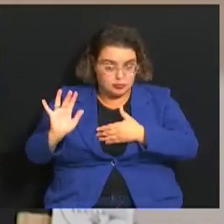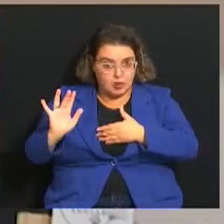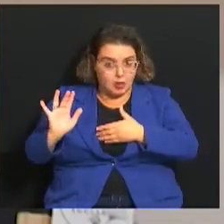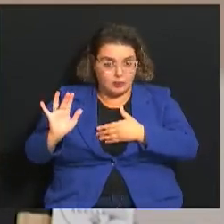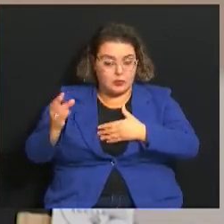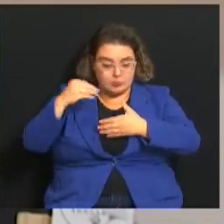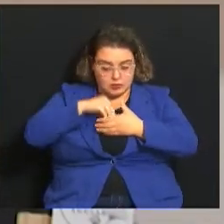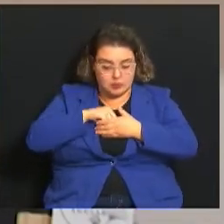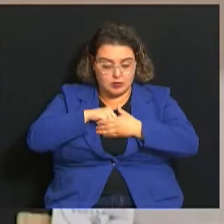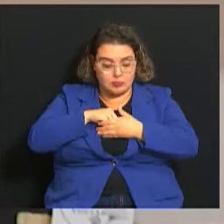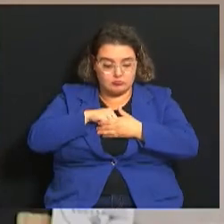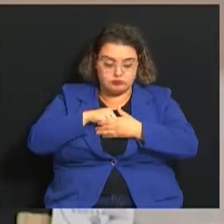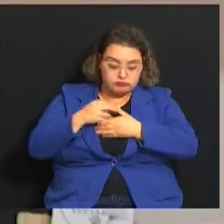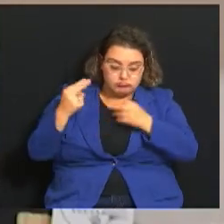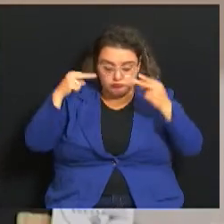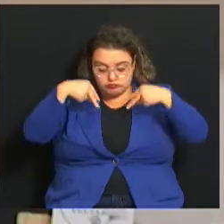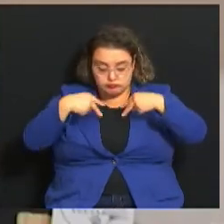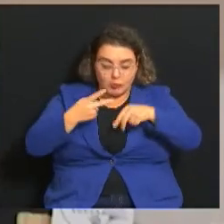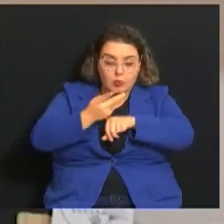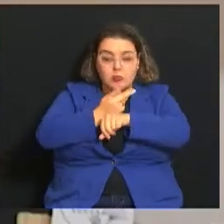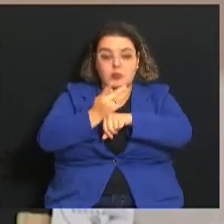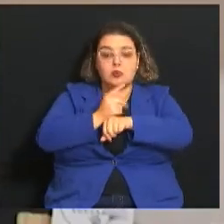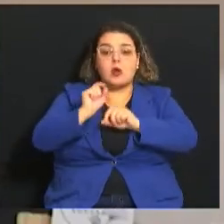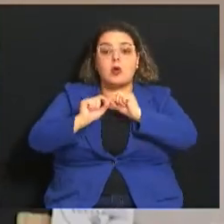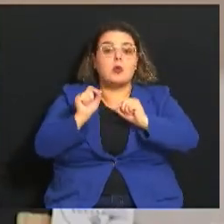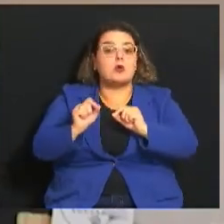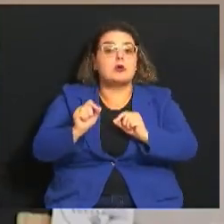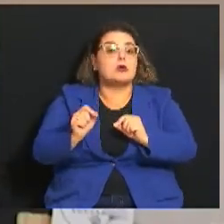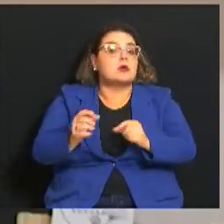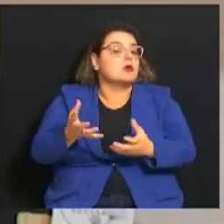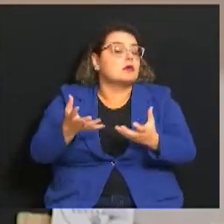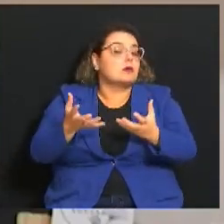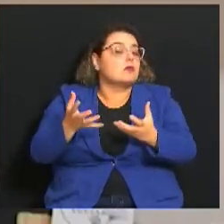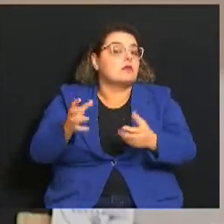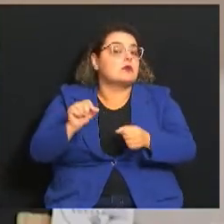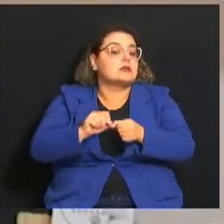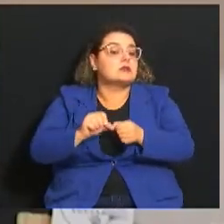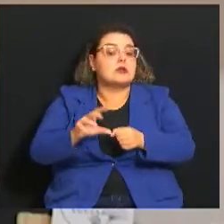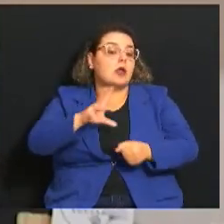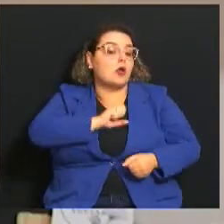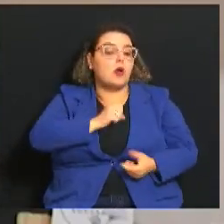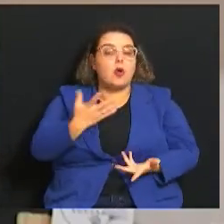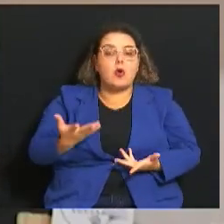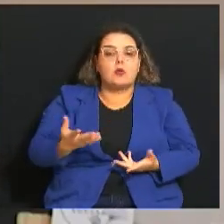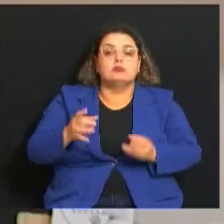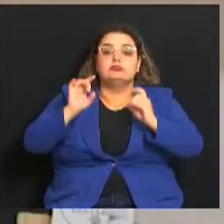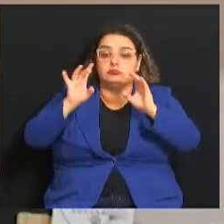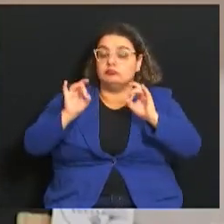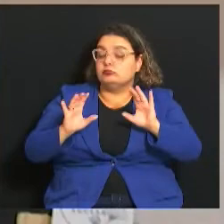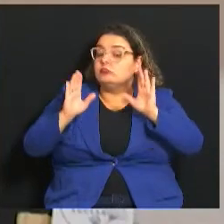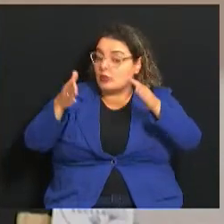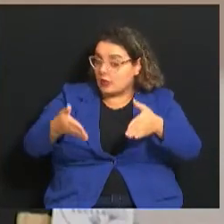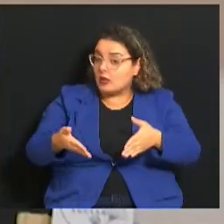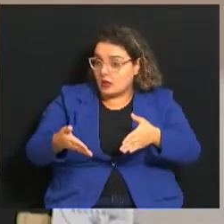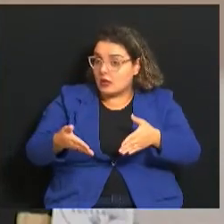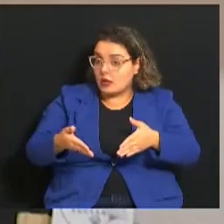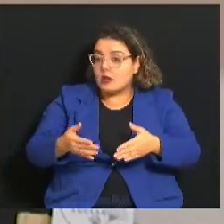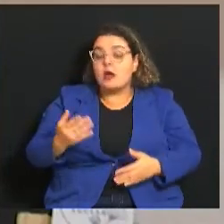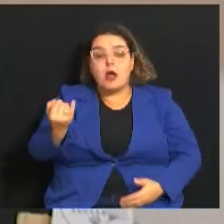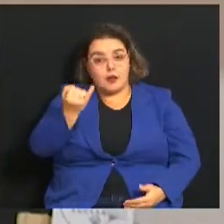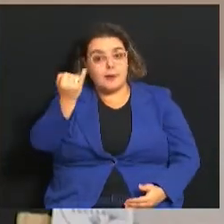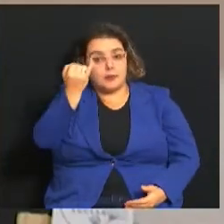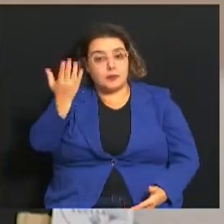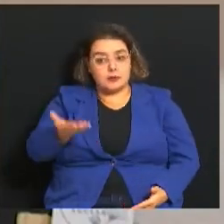ver suas habilidades, o que gosta mais de fazer, quais materiais gosta de usar e se especializa, né? Se especializar é algo muito importante,